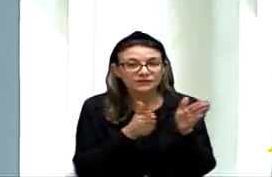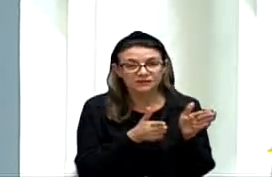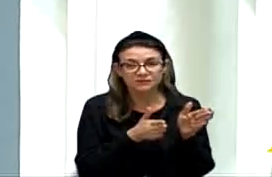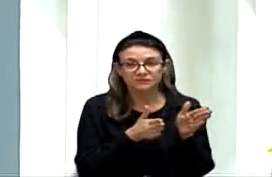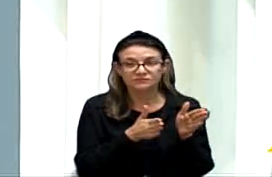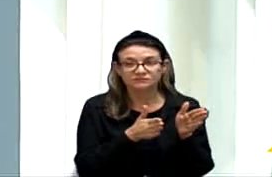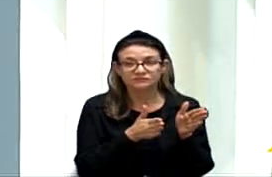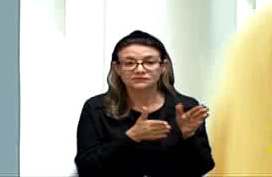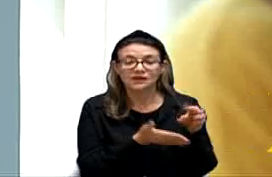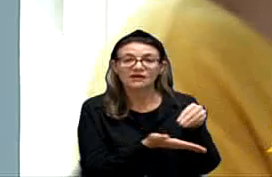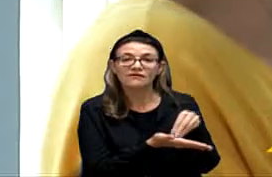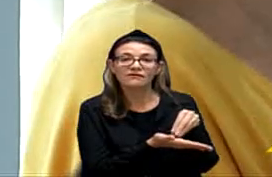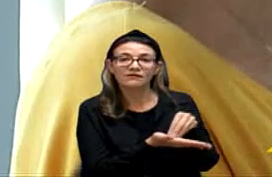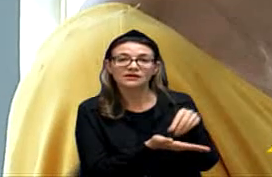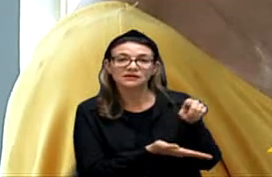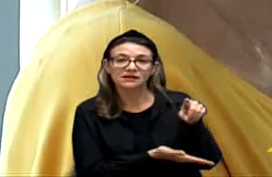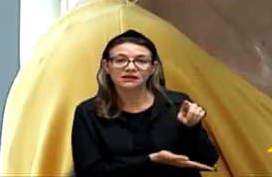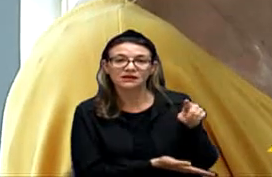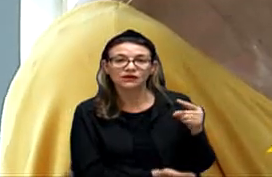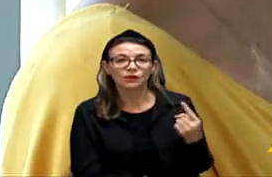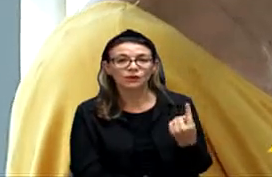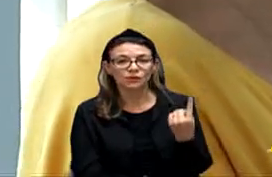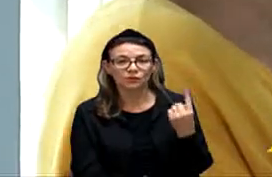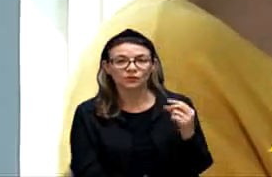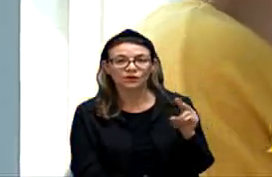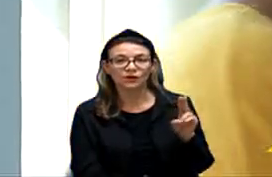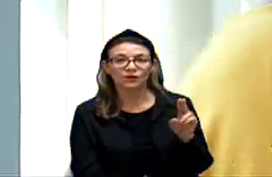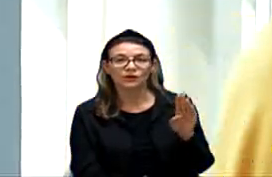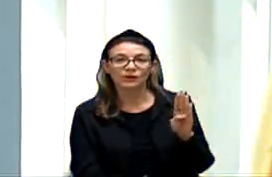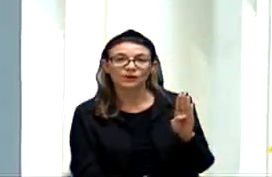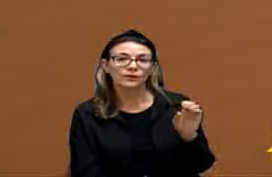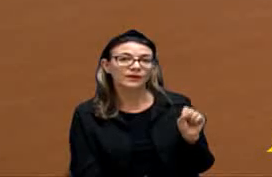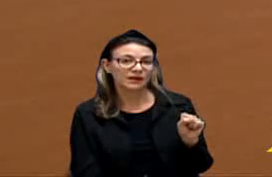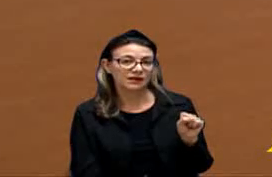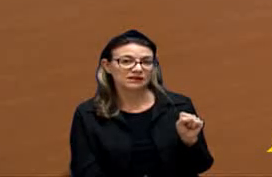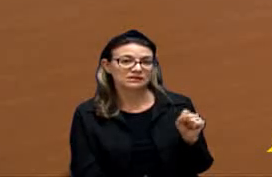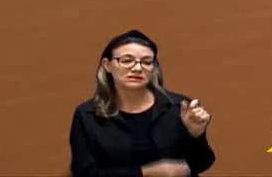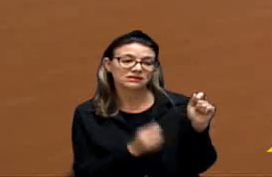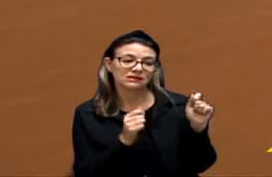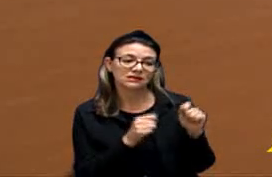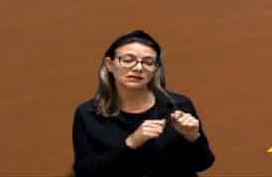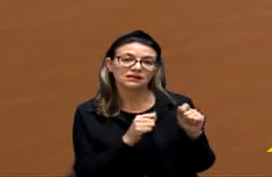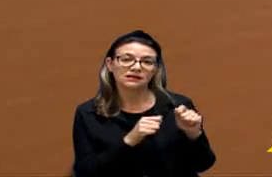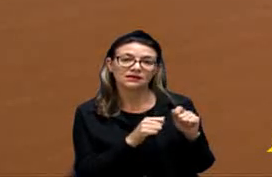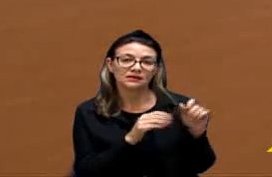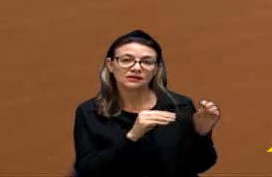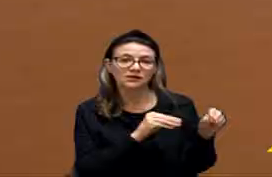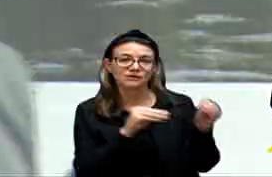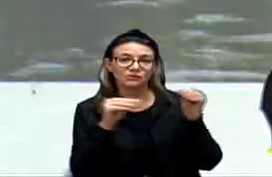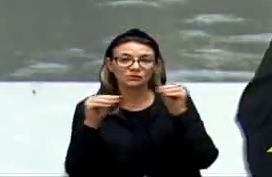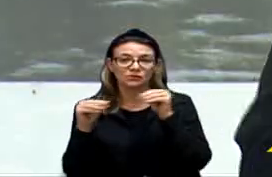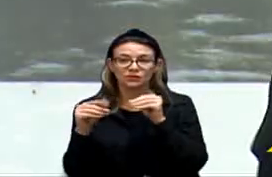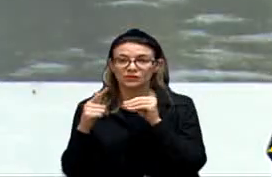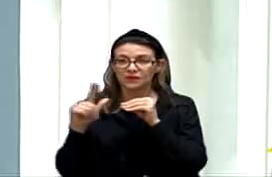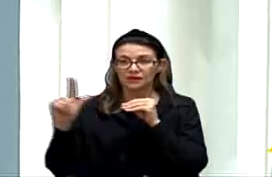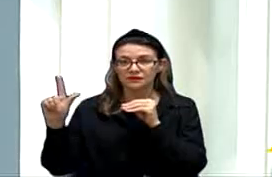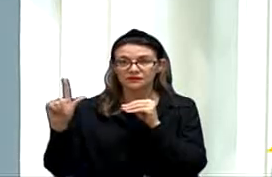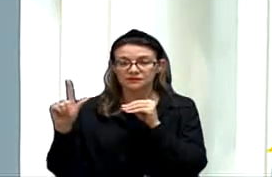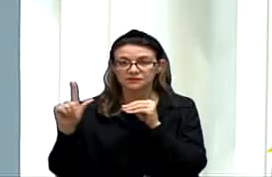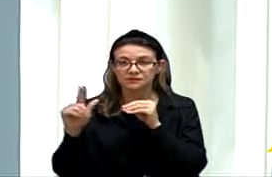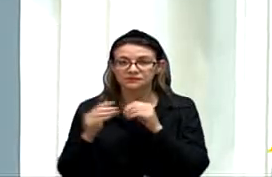OBS vereadora a gente teria que logo ser encaminhado pra outra o que não tá acontecendo e a gente faz essa